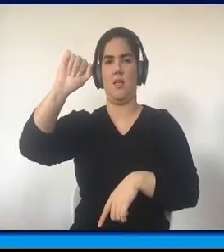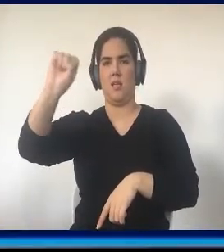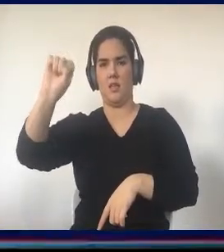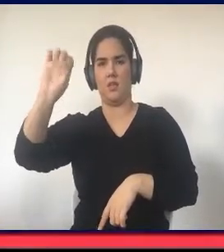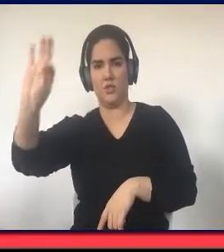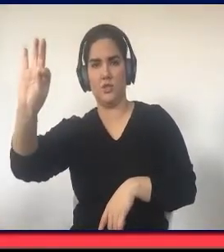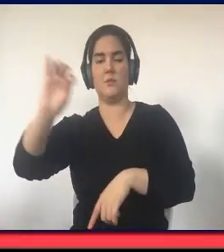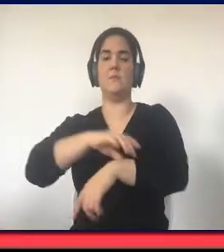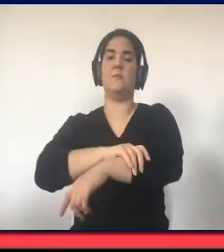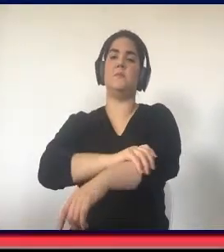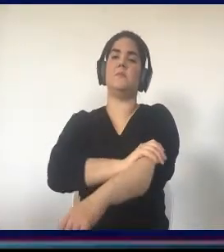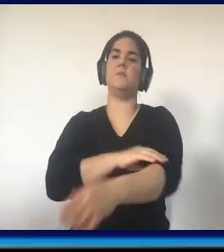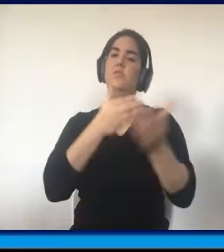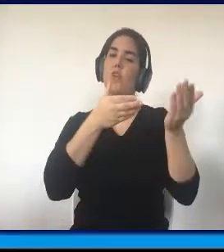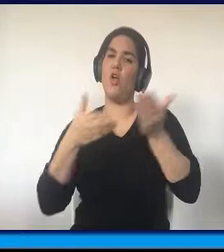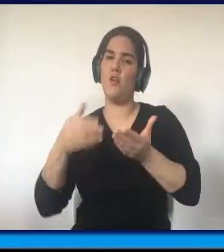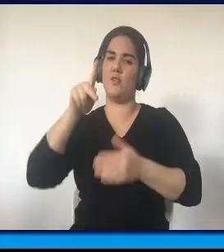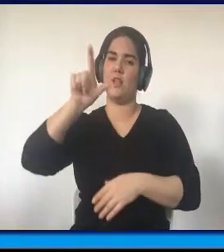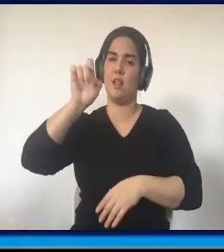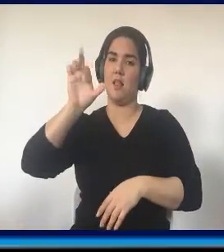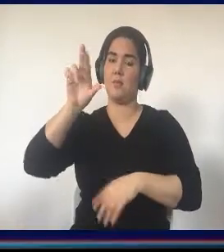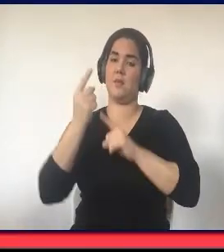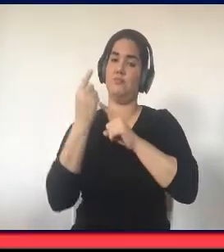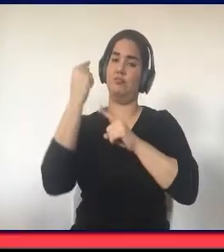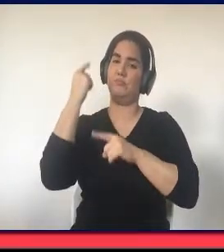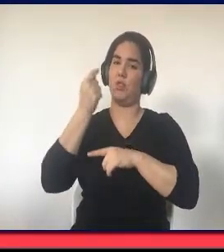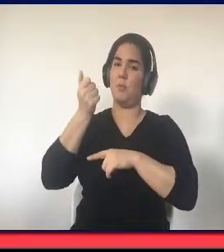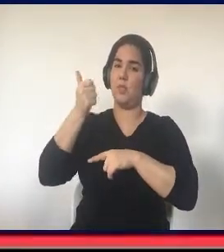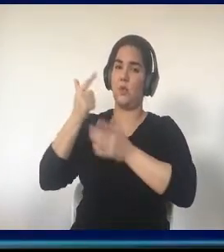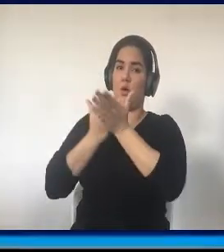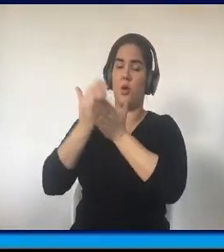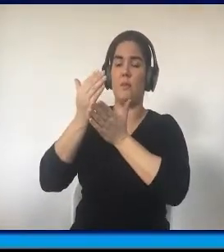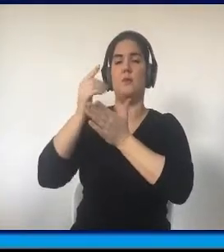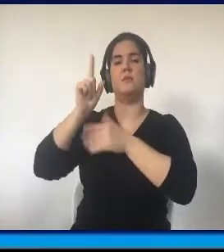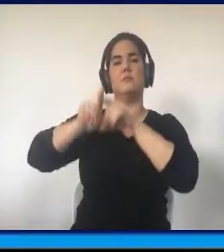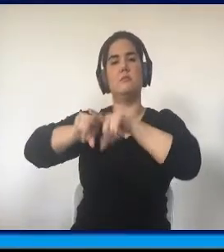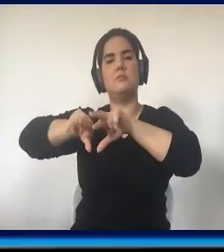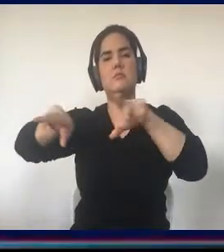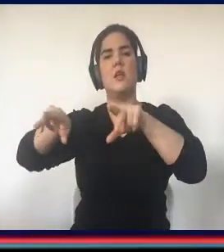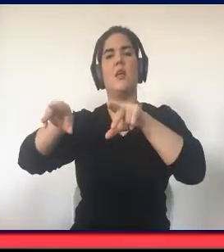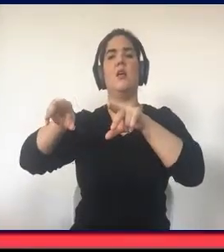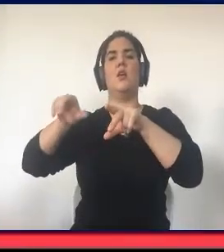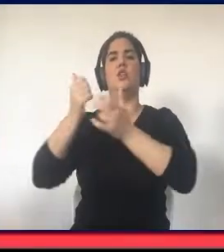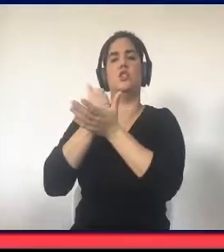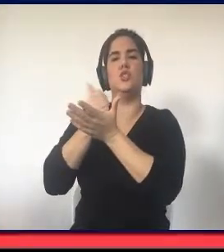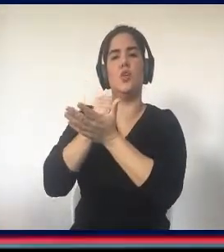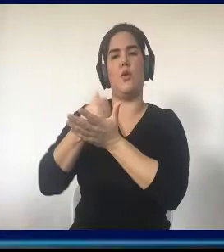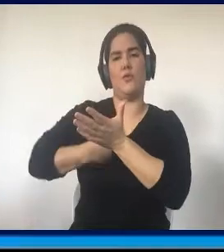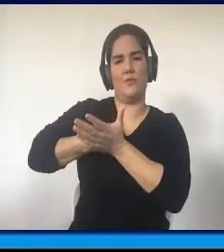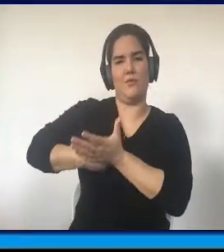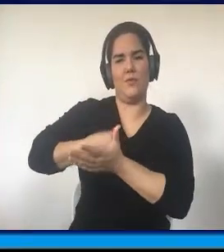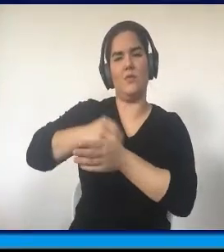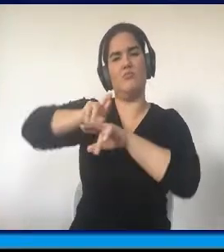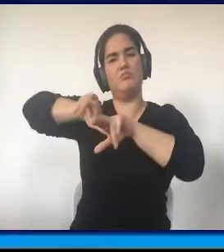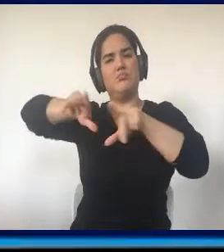desde 2012 apostando nas ferramentas digitais, nos jogos online e em vários acessos virtuais